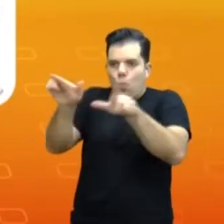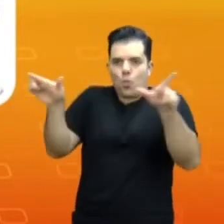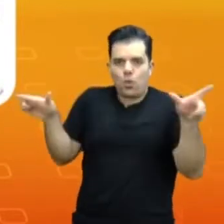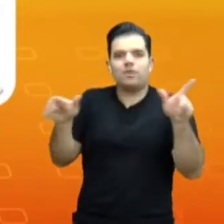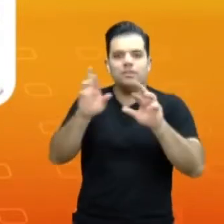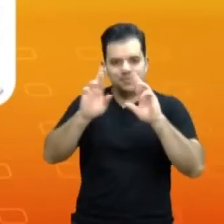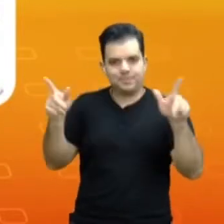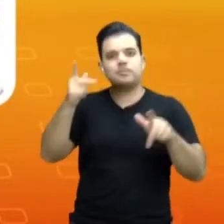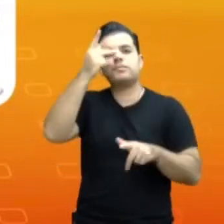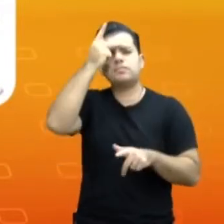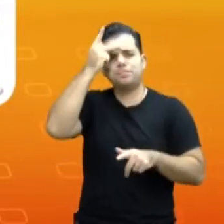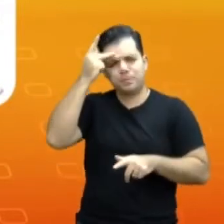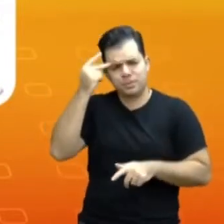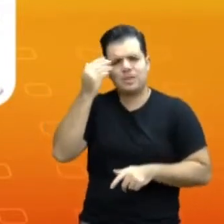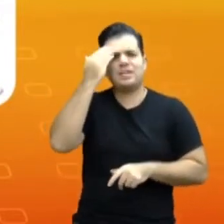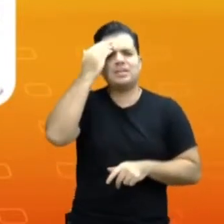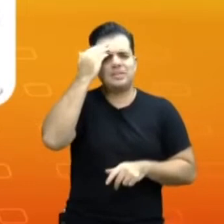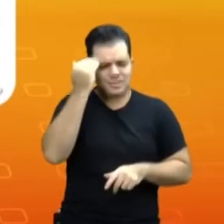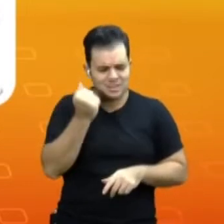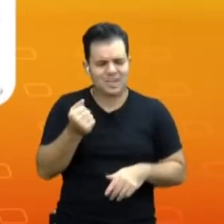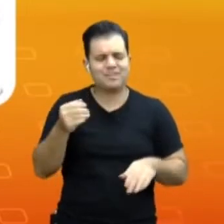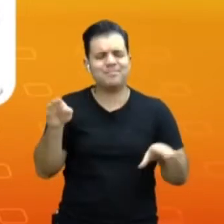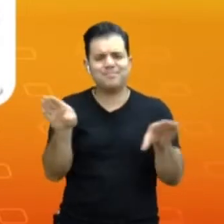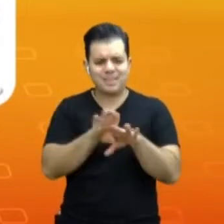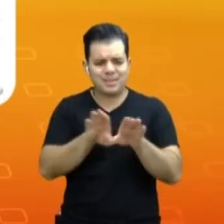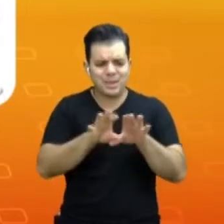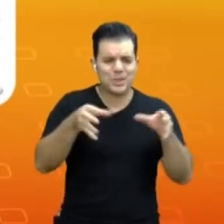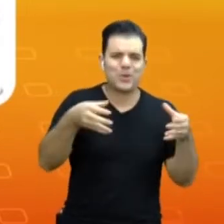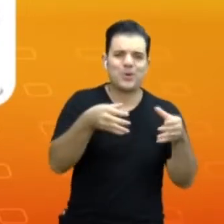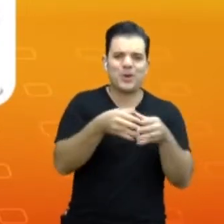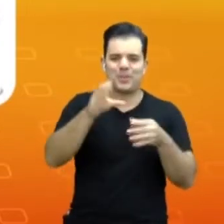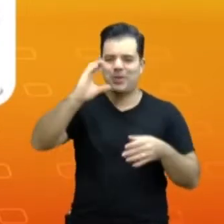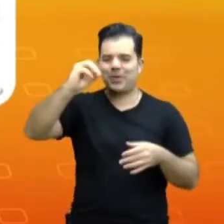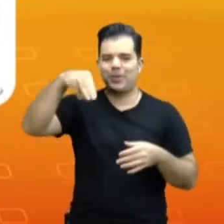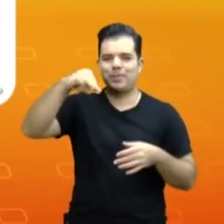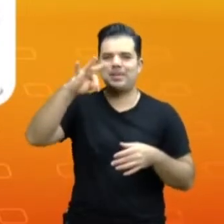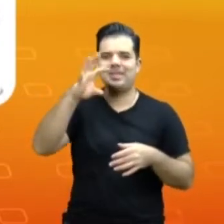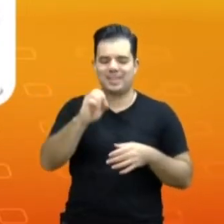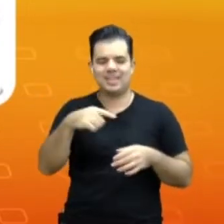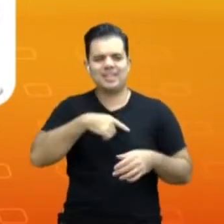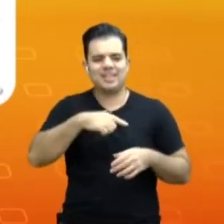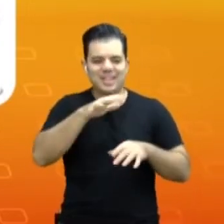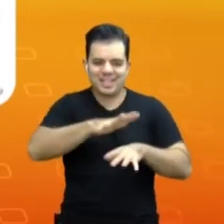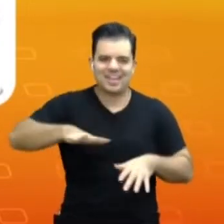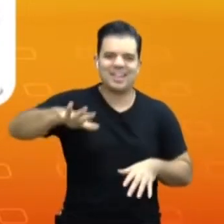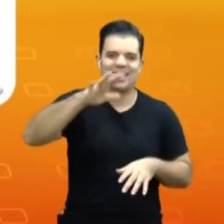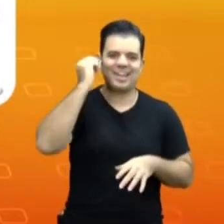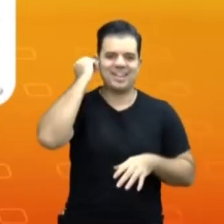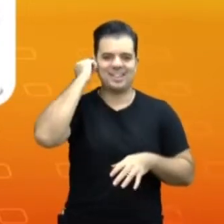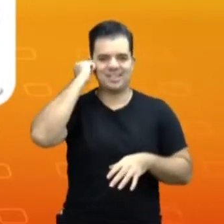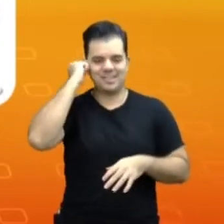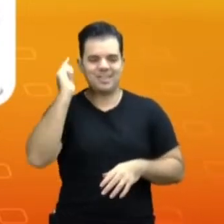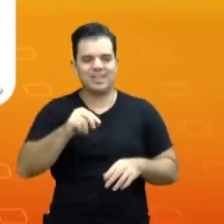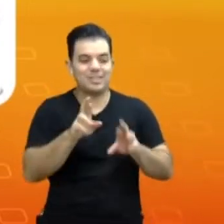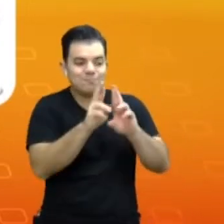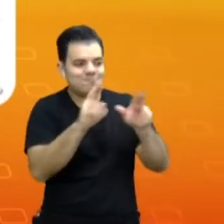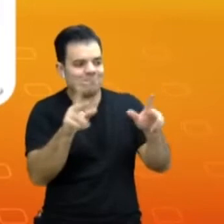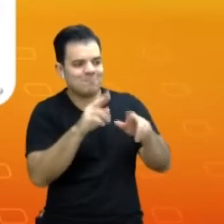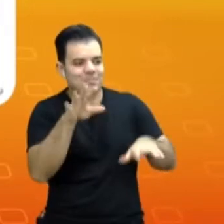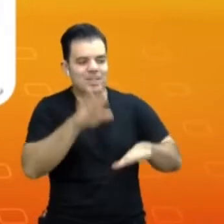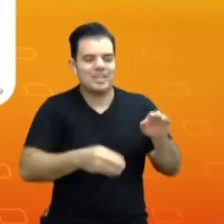Né, sabiam, o próprio comitê, que às vezes tem ali na arena, né, uma